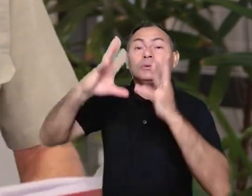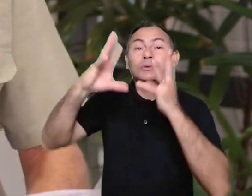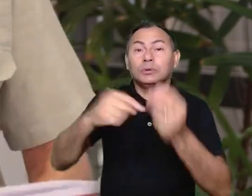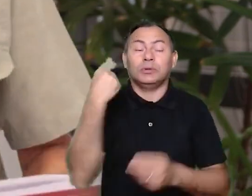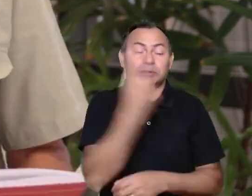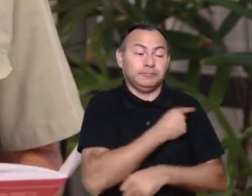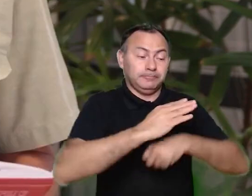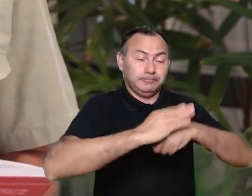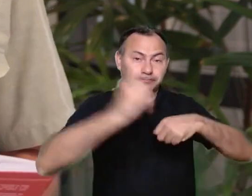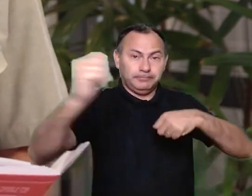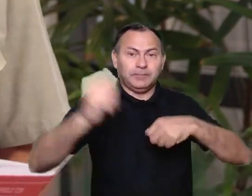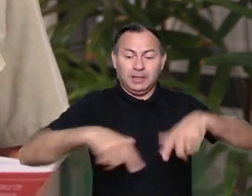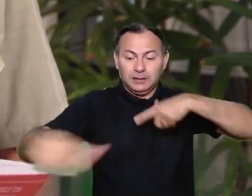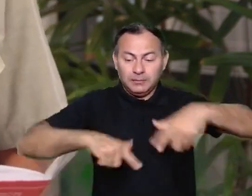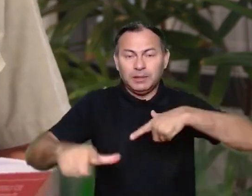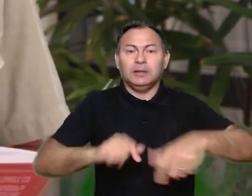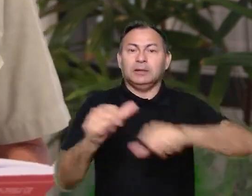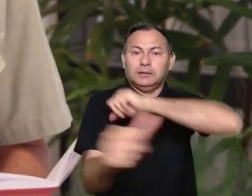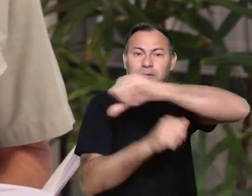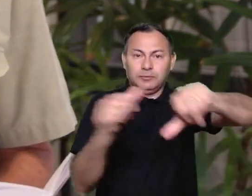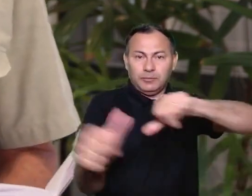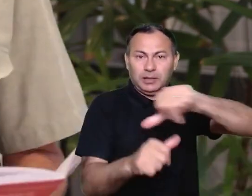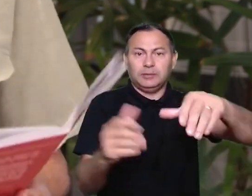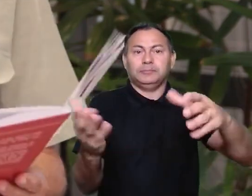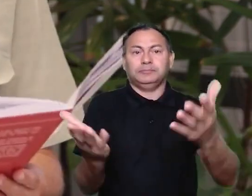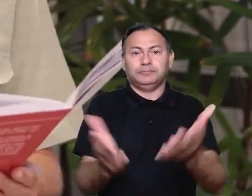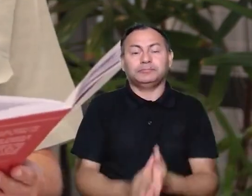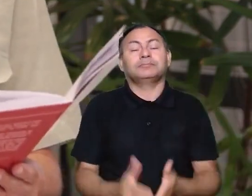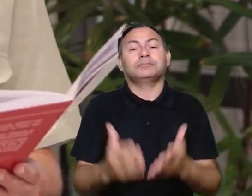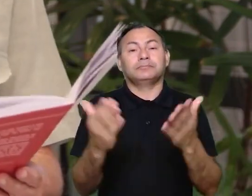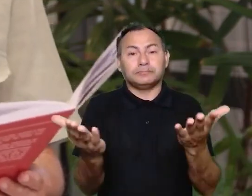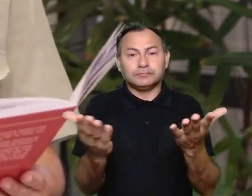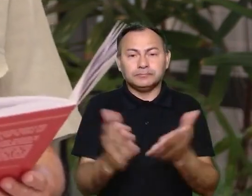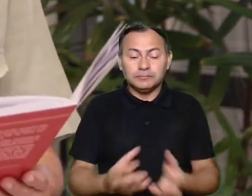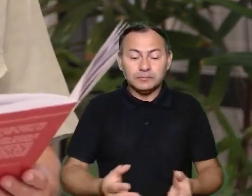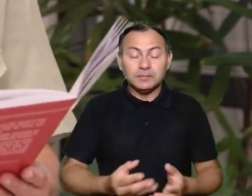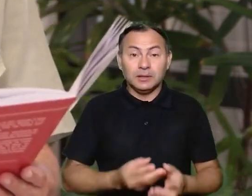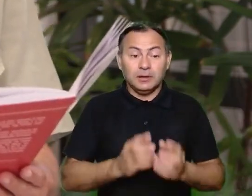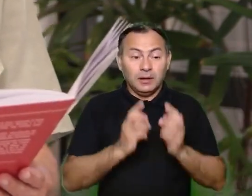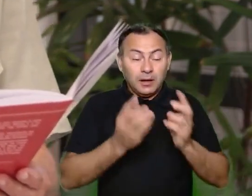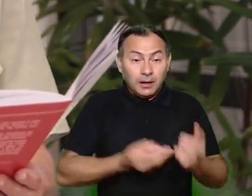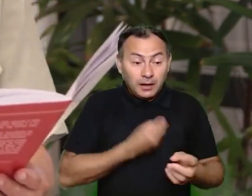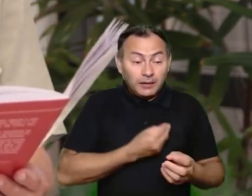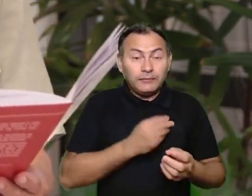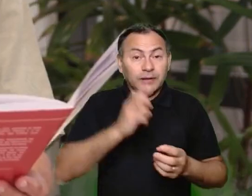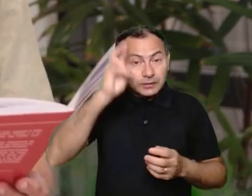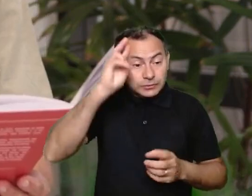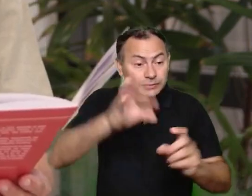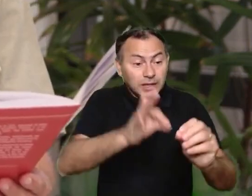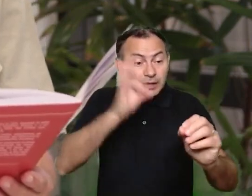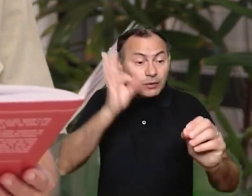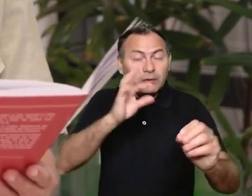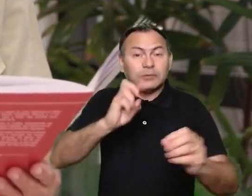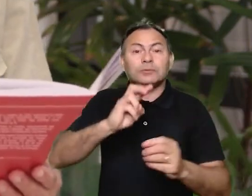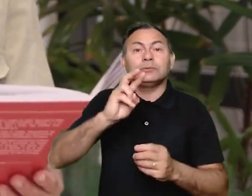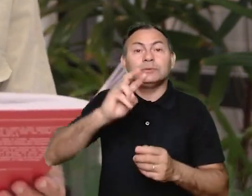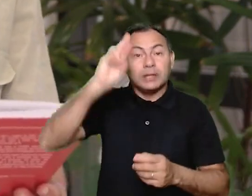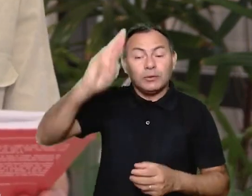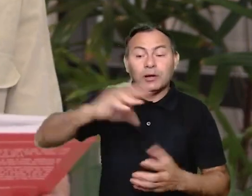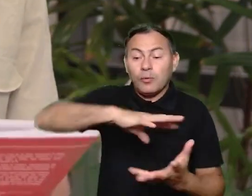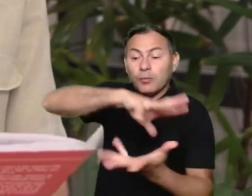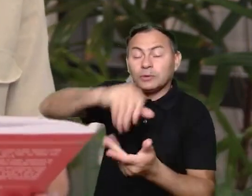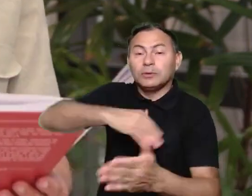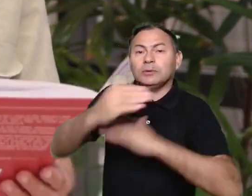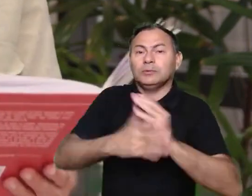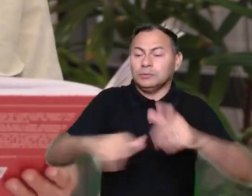o mundo que nós somos chamados a trabalhar e a transformar, né? A vinha do Senhor é o mundo inteiro. Os